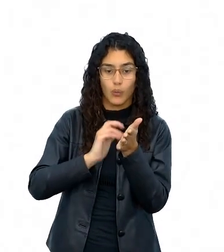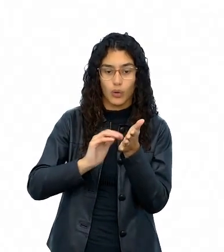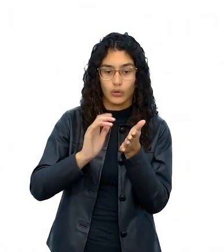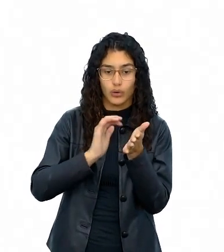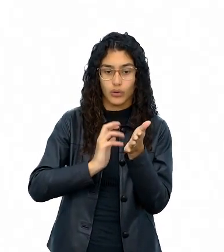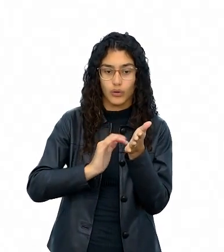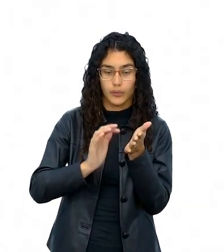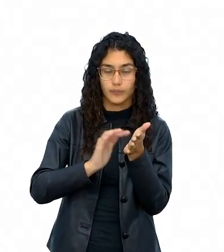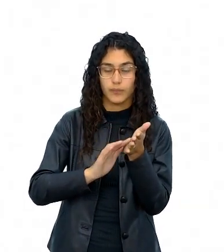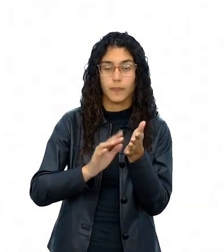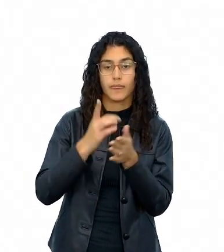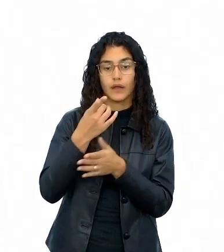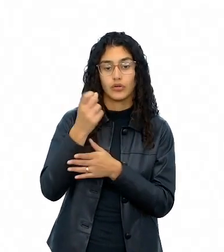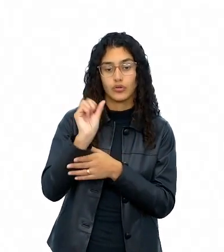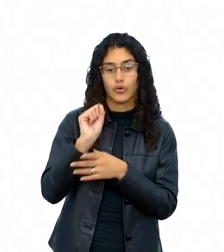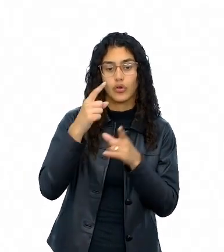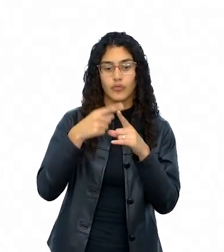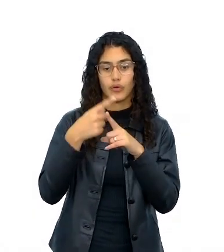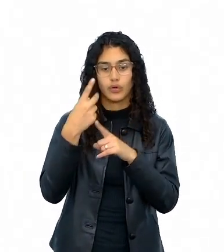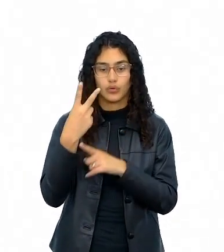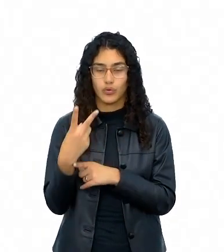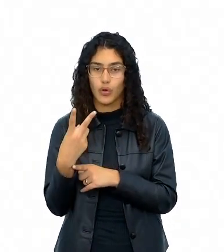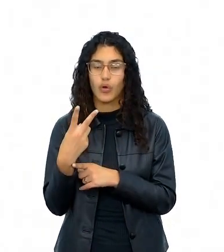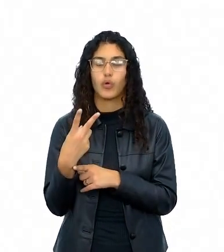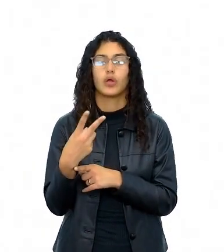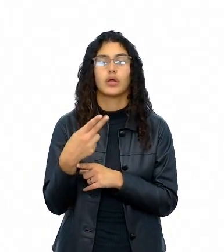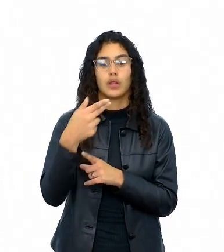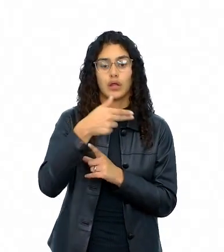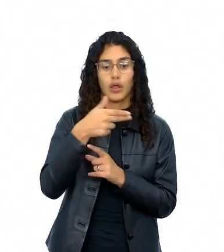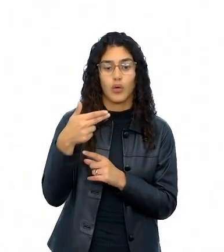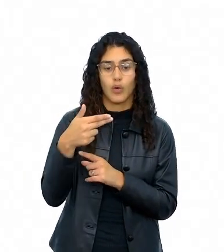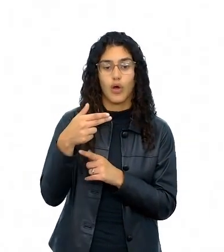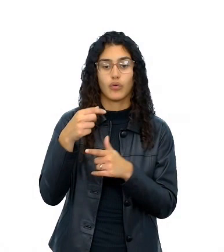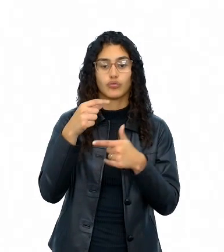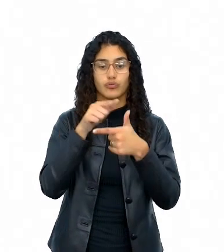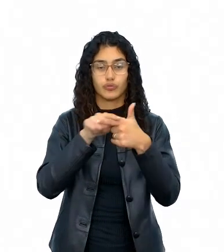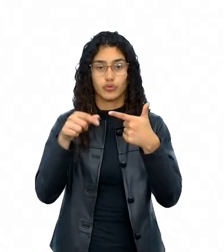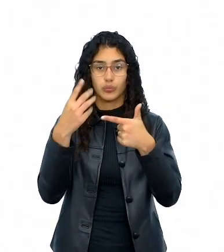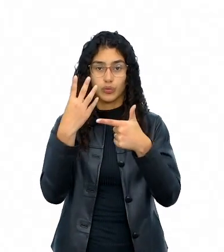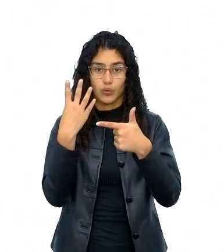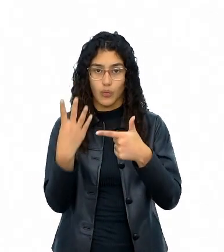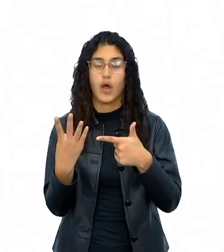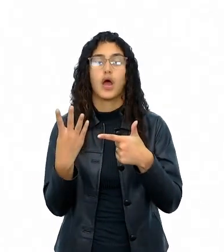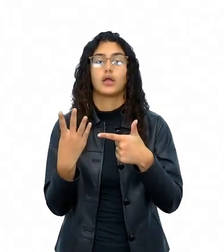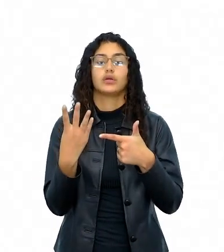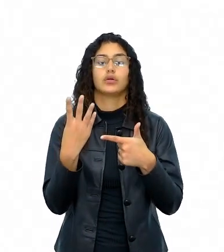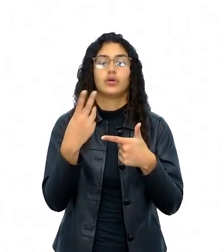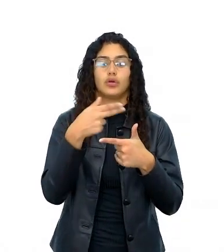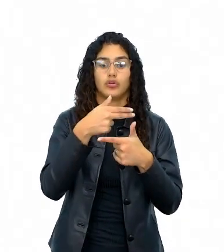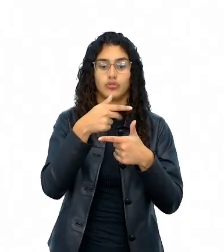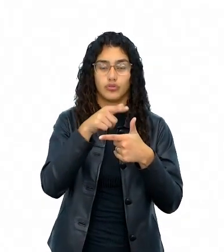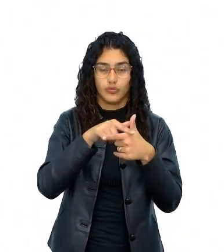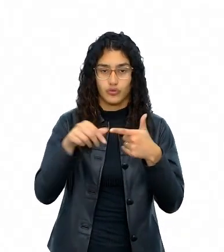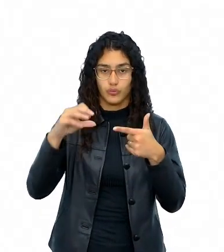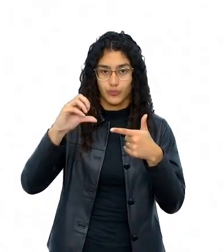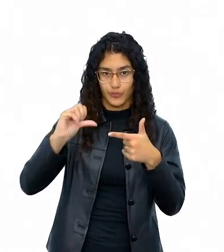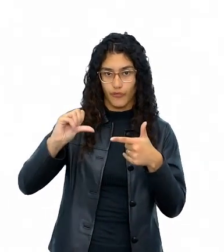digitar 18 vezes 2, né? Igual, dividido por 4, dividido por